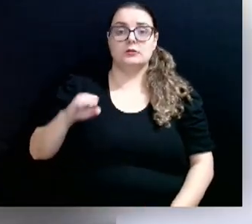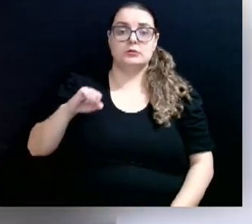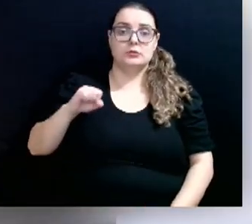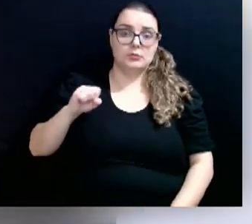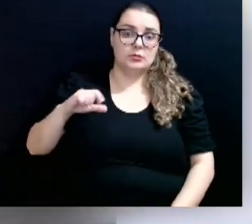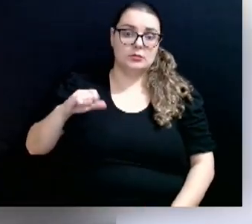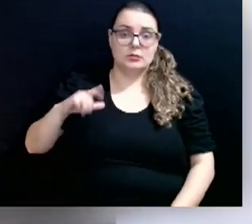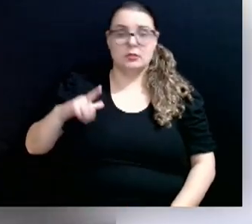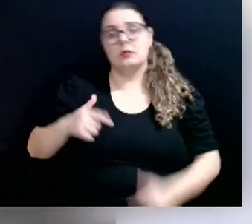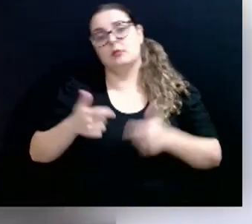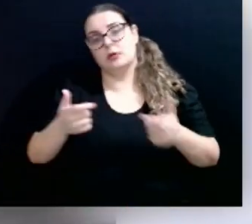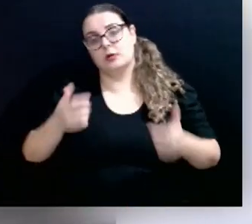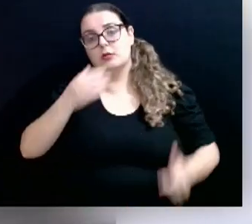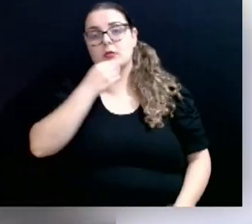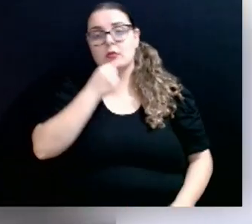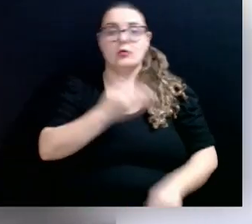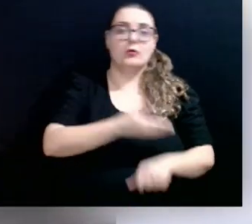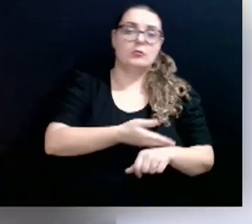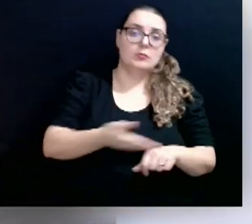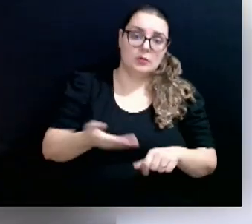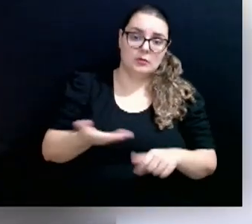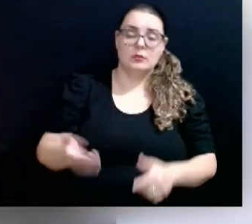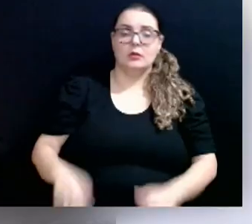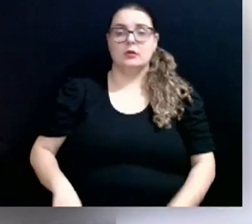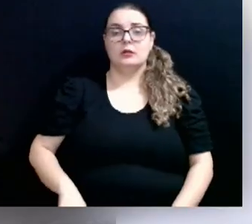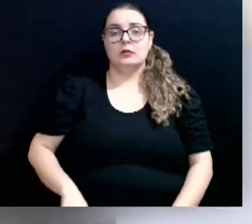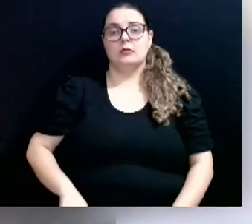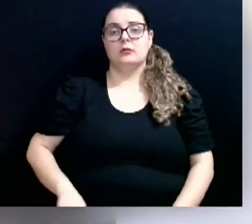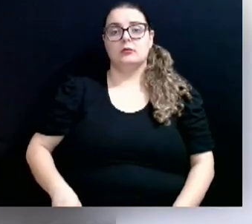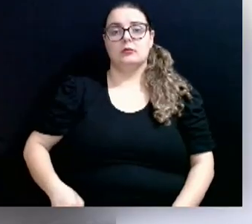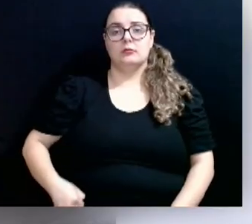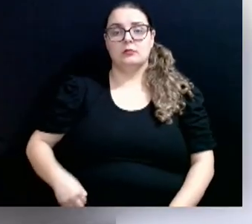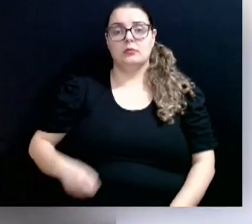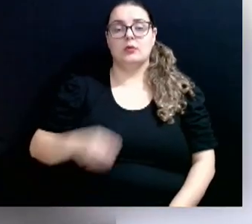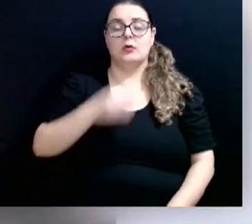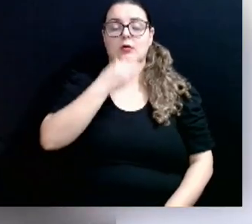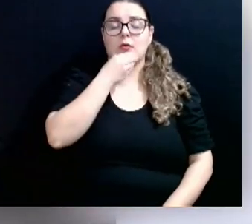homens, né, brancos, homens que sempre